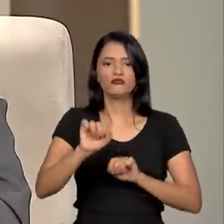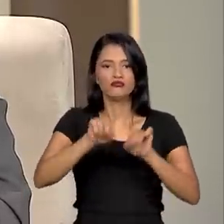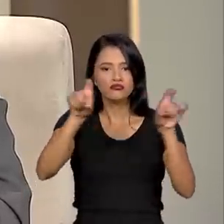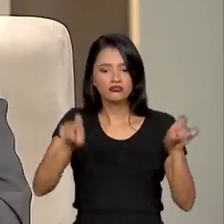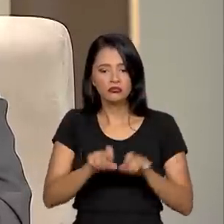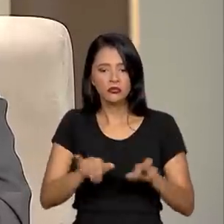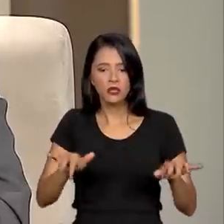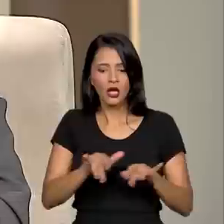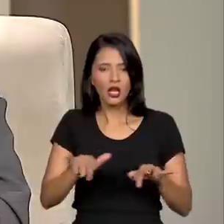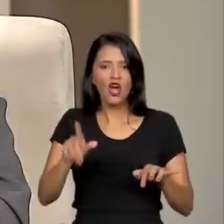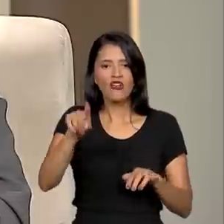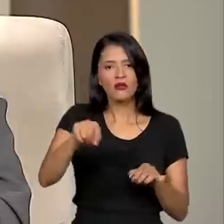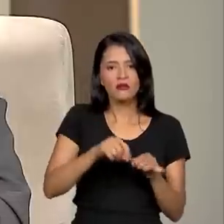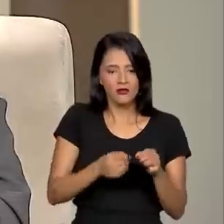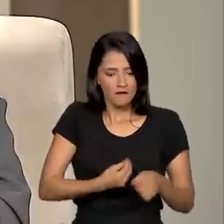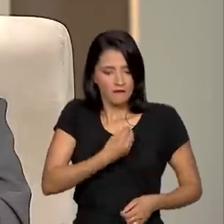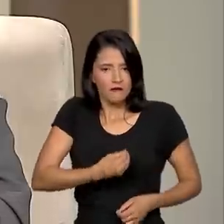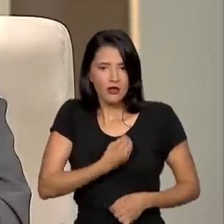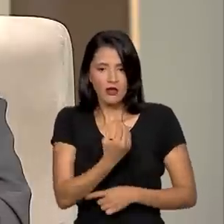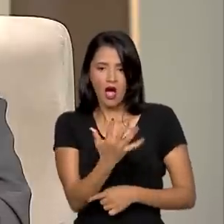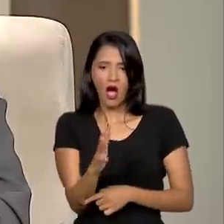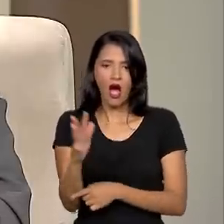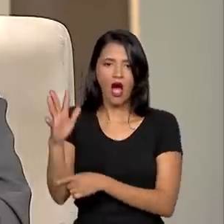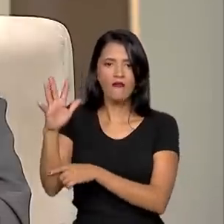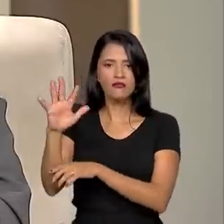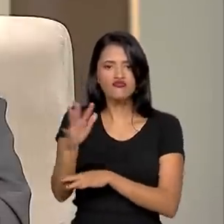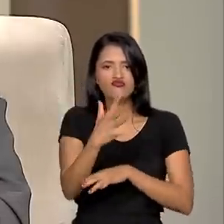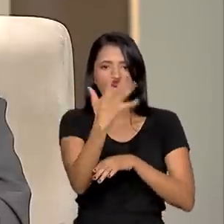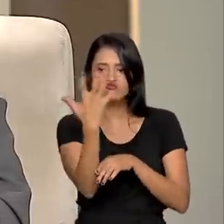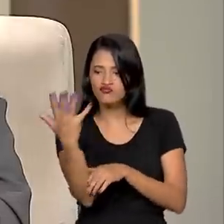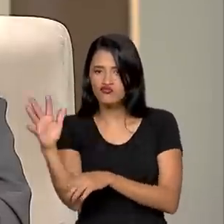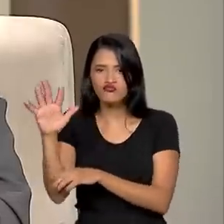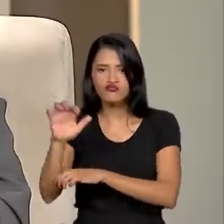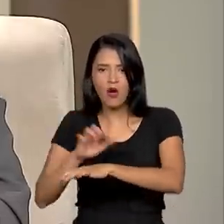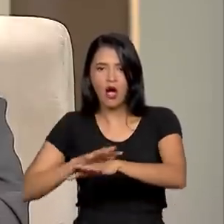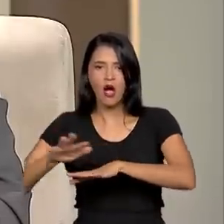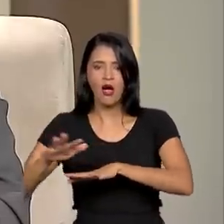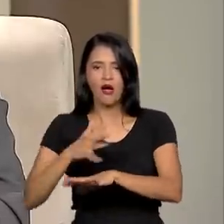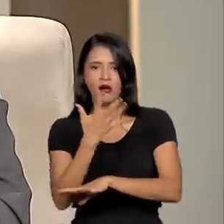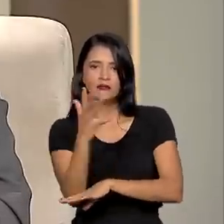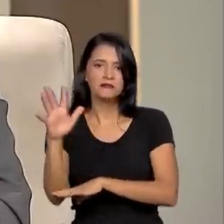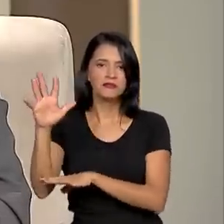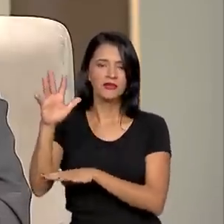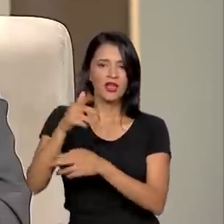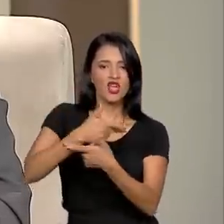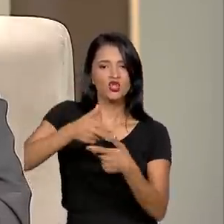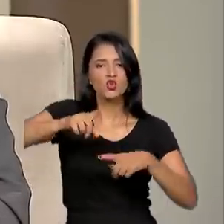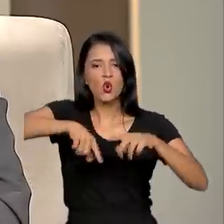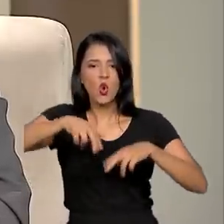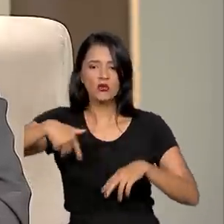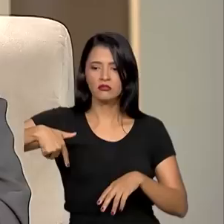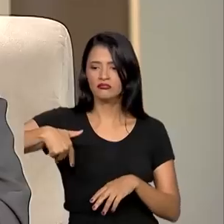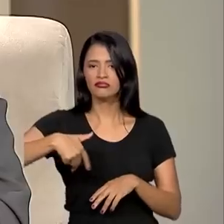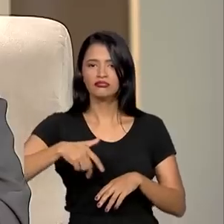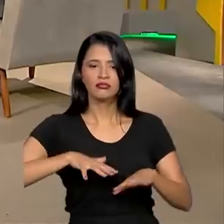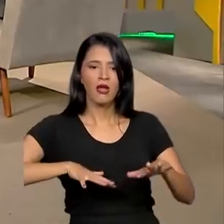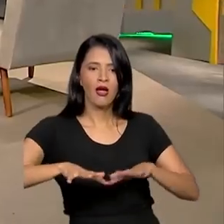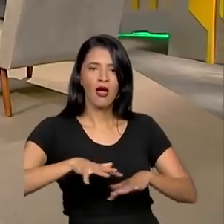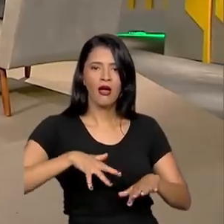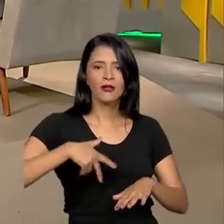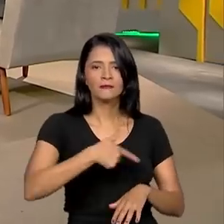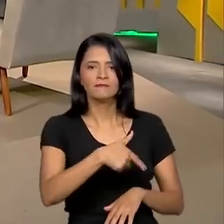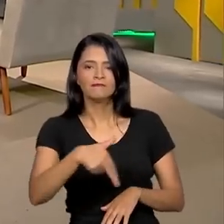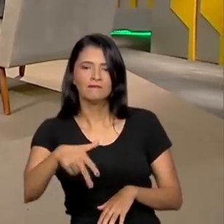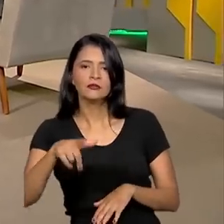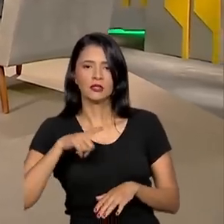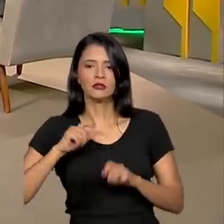dão vida às árvores, as copas das árvores se movimentam, os elementos ali caminham,